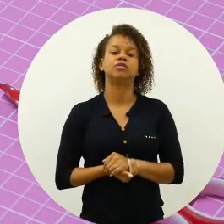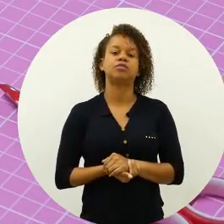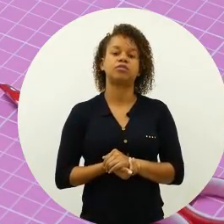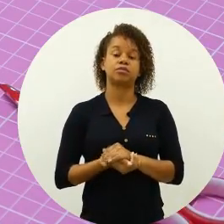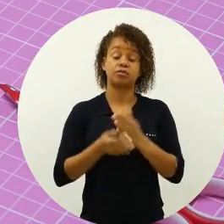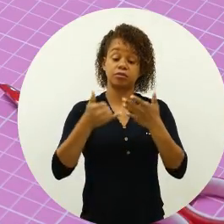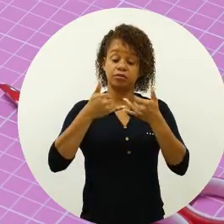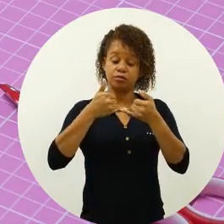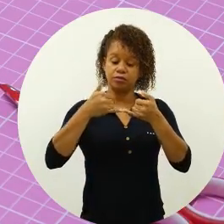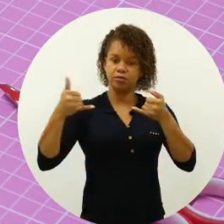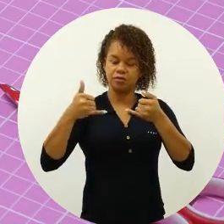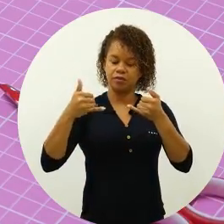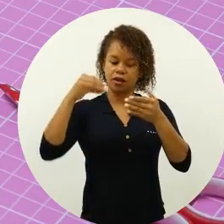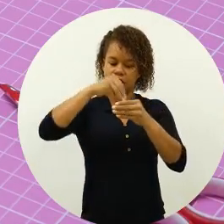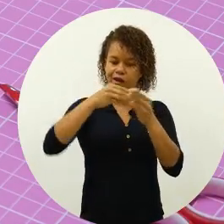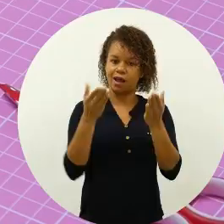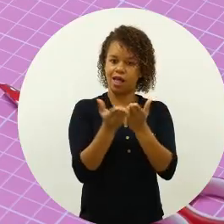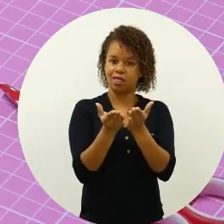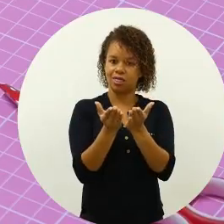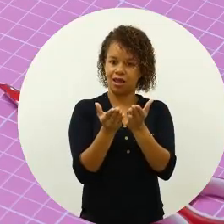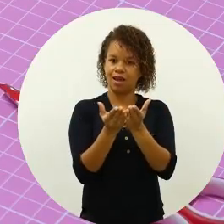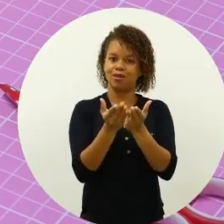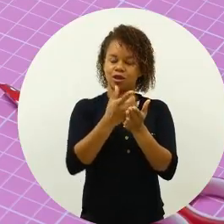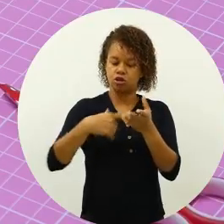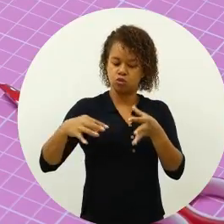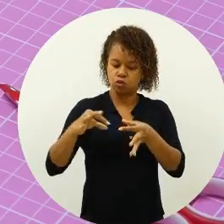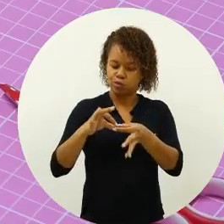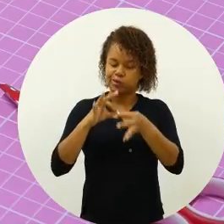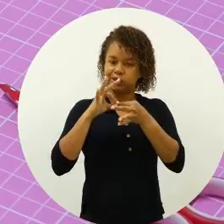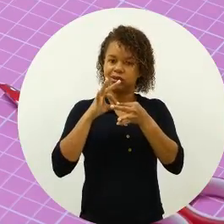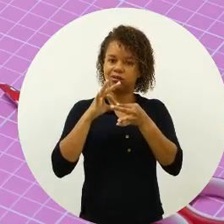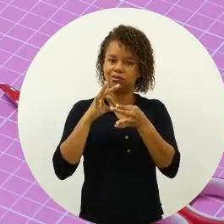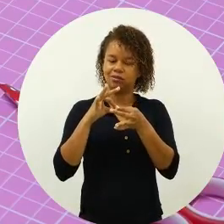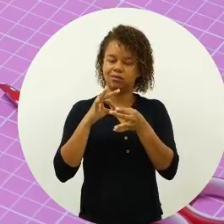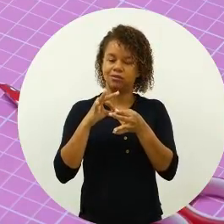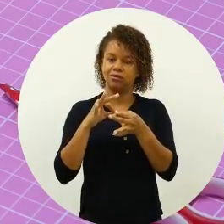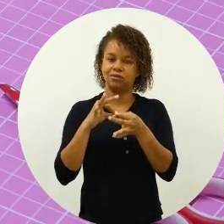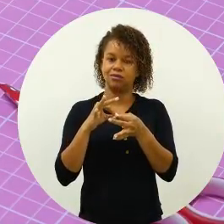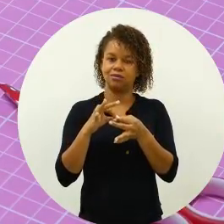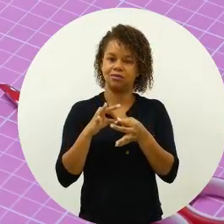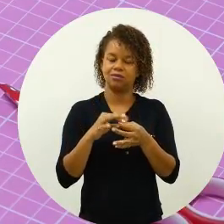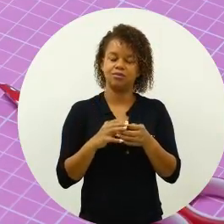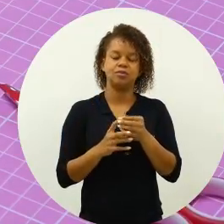a linha no caderno e assim unir